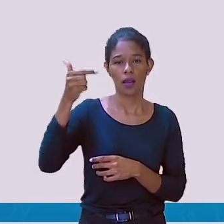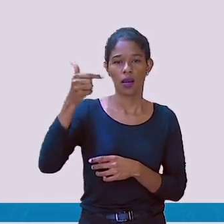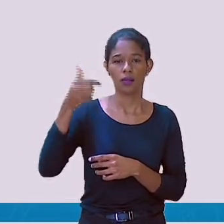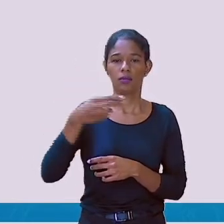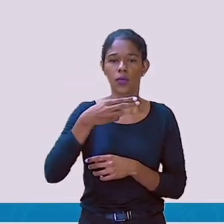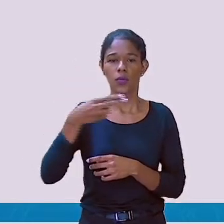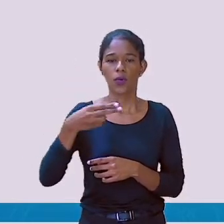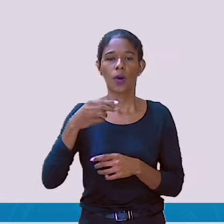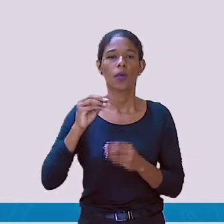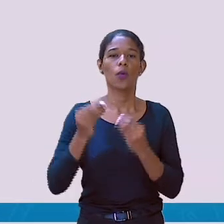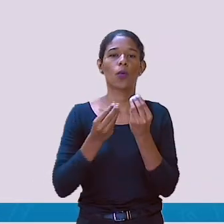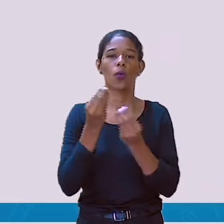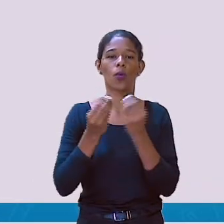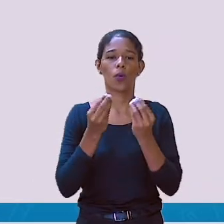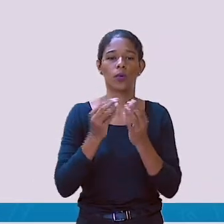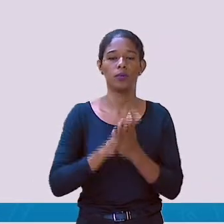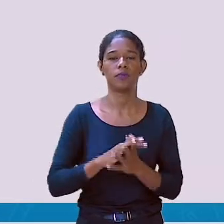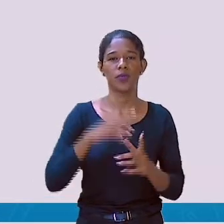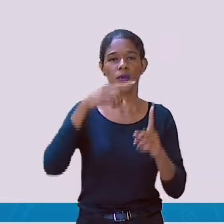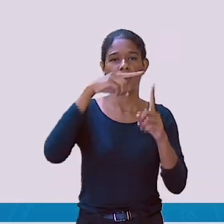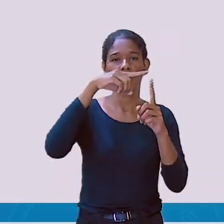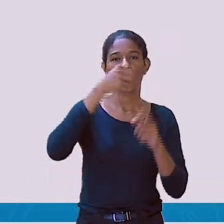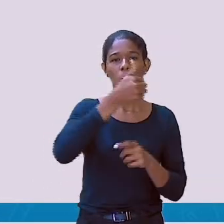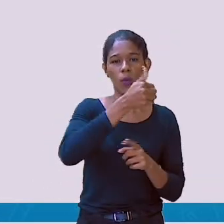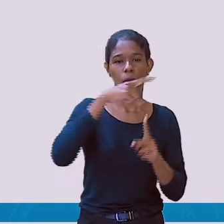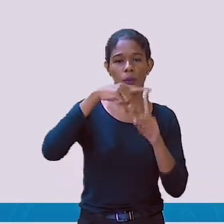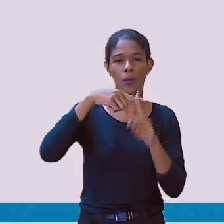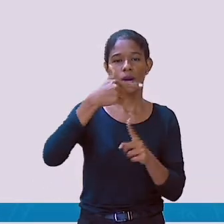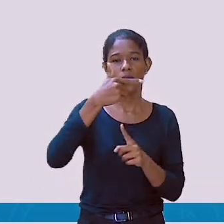do terceiro grau.